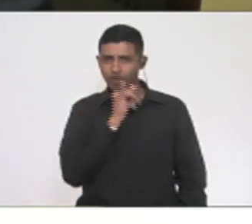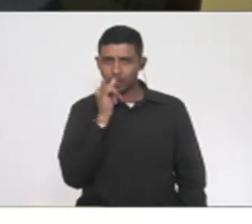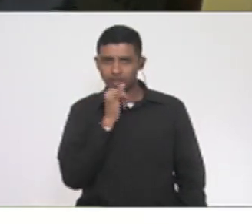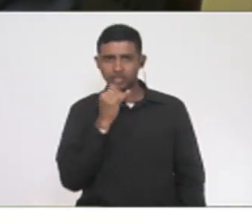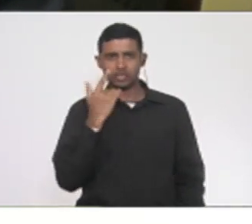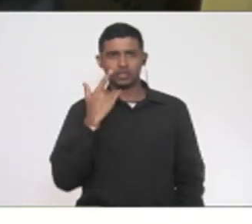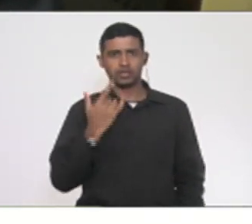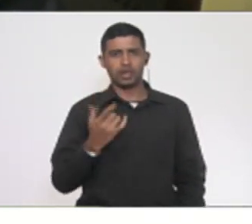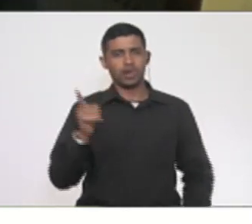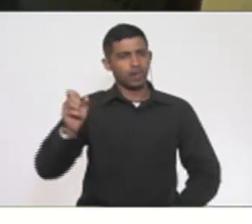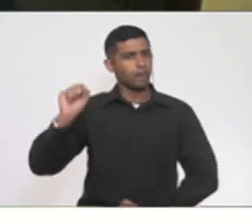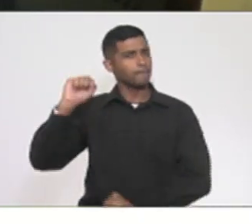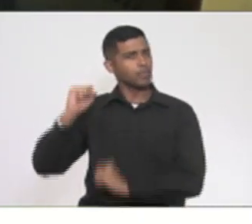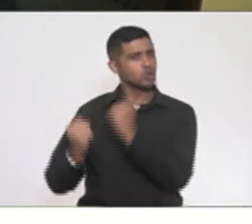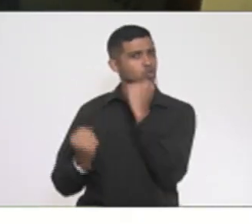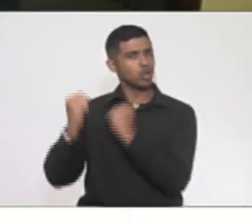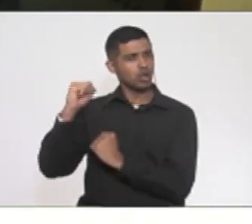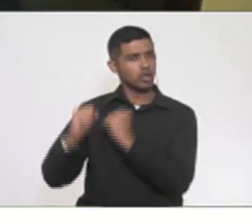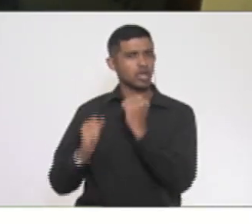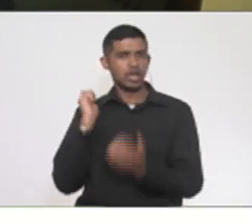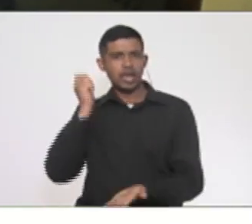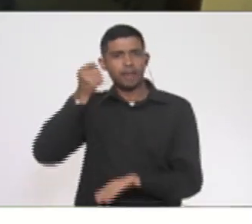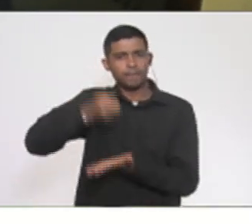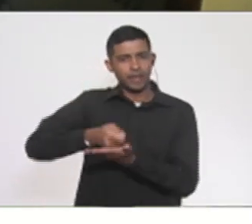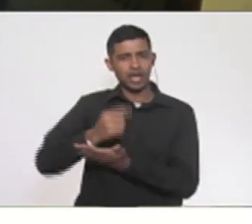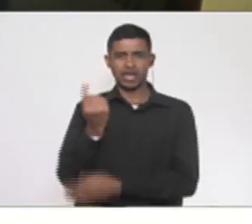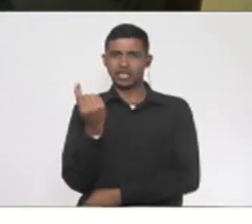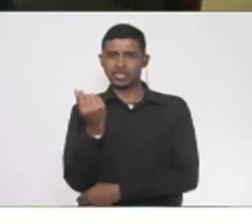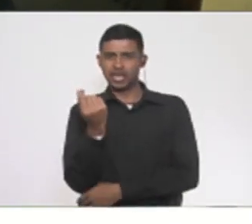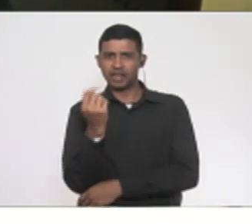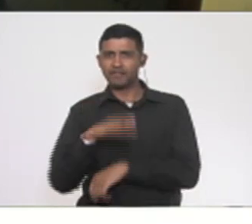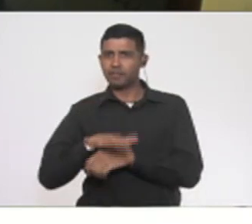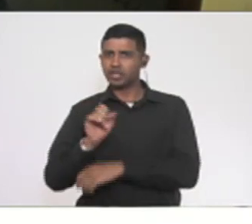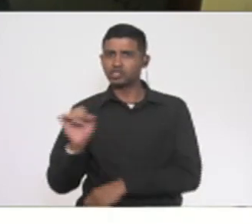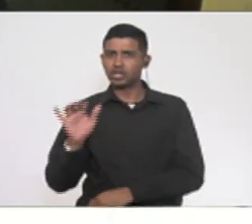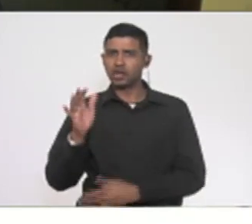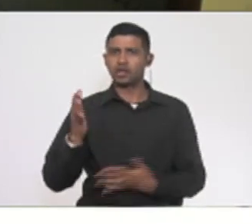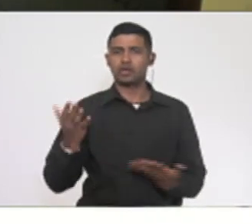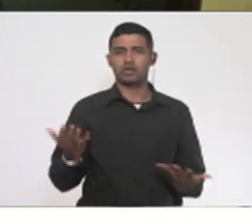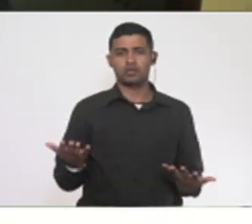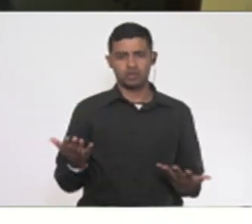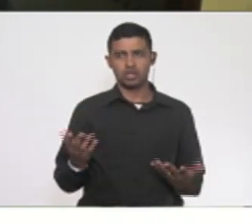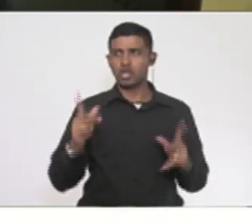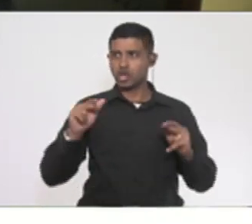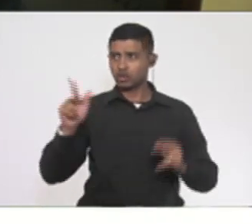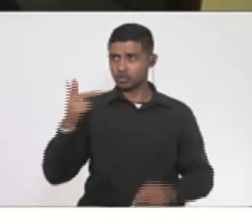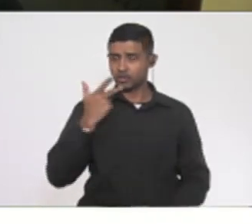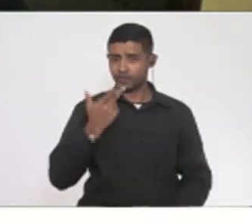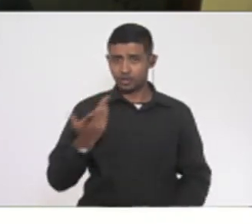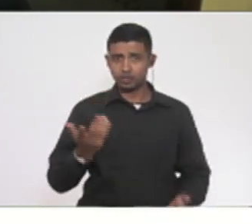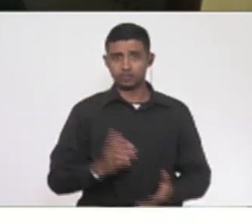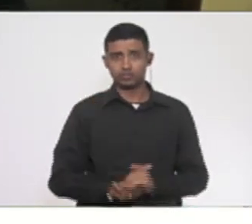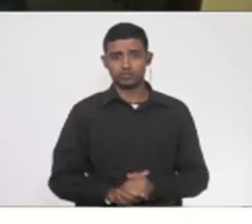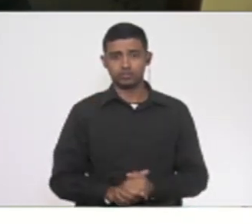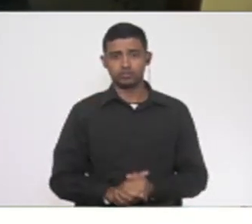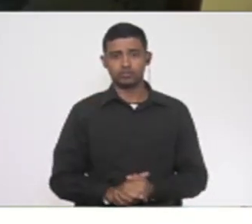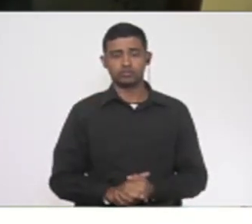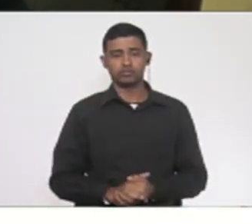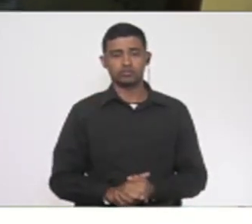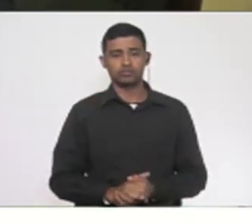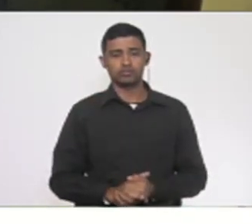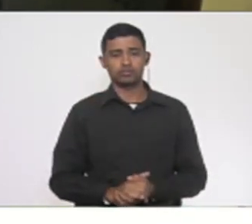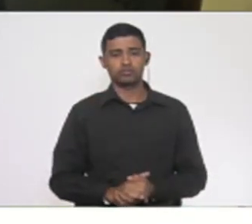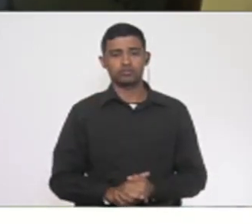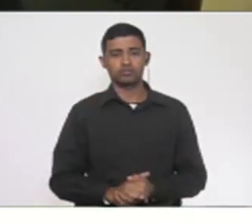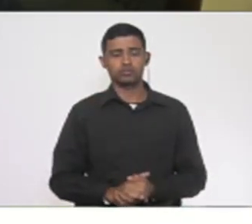produz, que está ali e paga por tarifa postal, pagando muito mais caro, como o senhor já disse, se hora que eu equilibrar isso, se for por